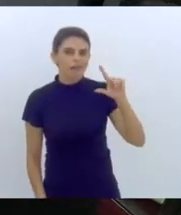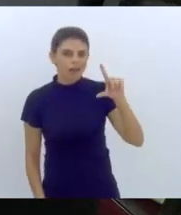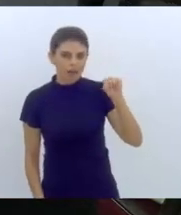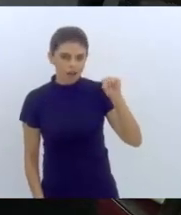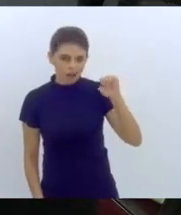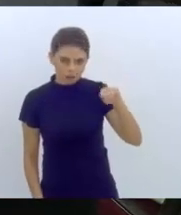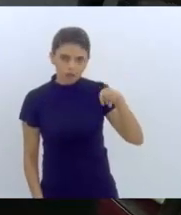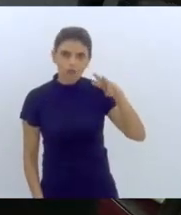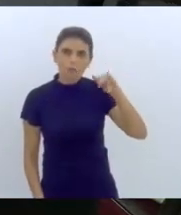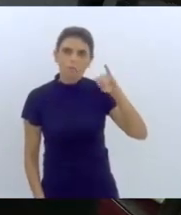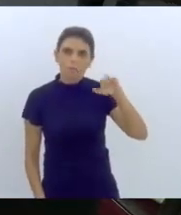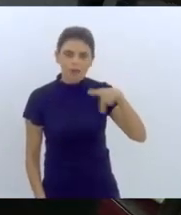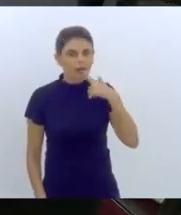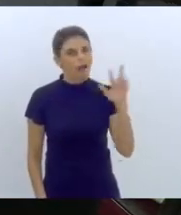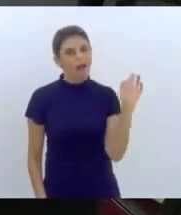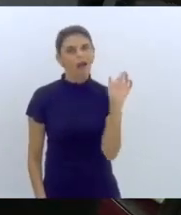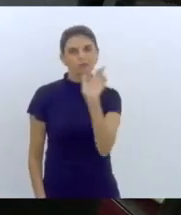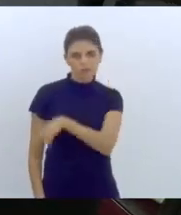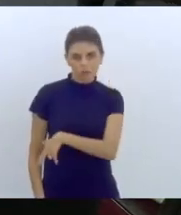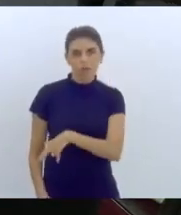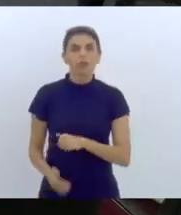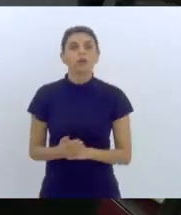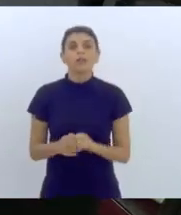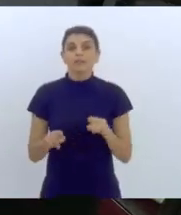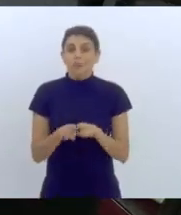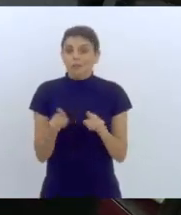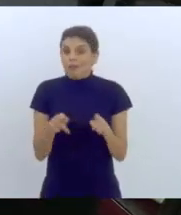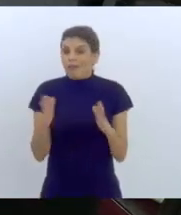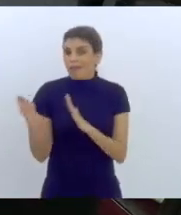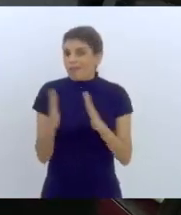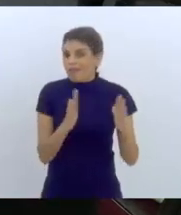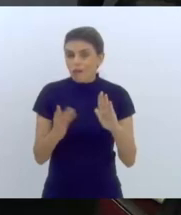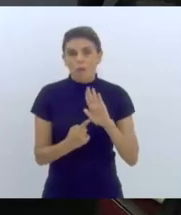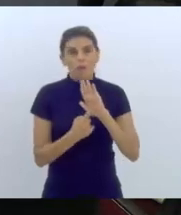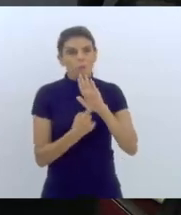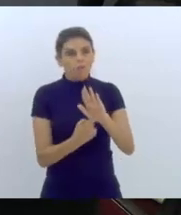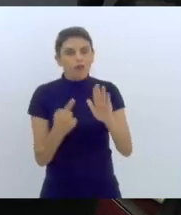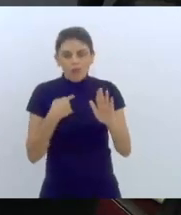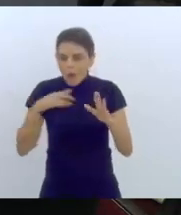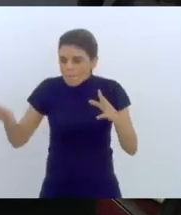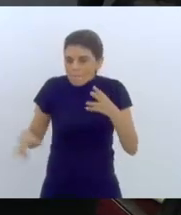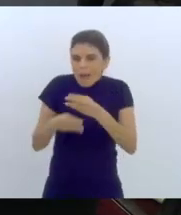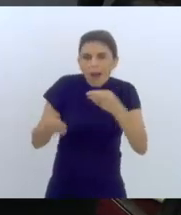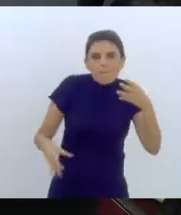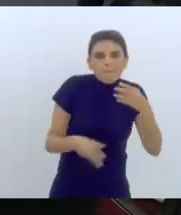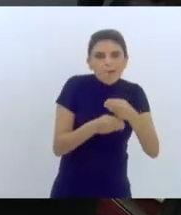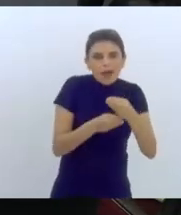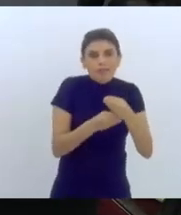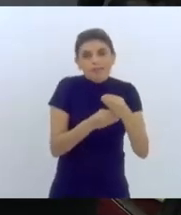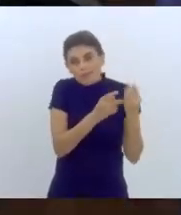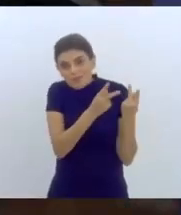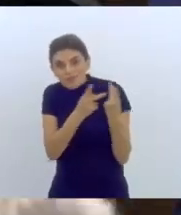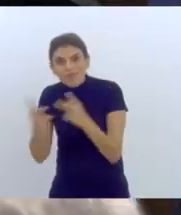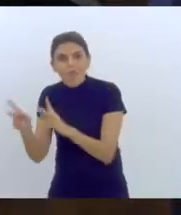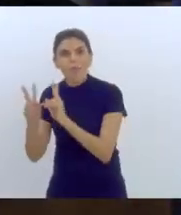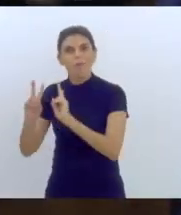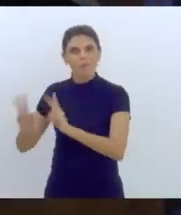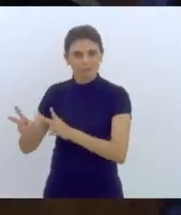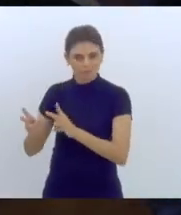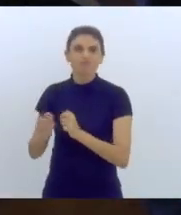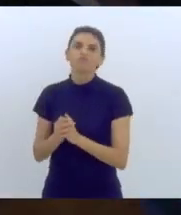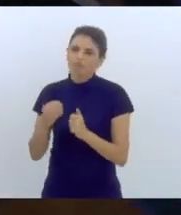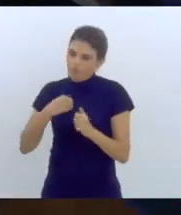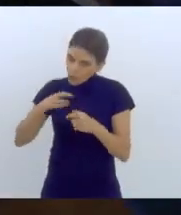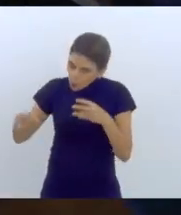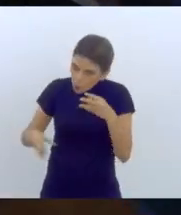Inclusive, à época da apresentação desse projeto, eu me baseei no projeto de Vossa Excelência e